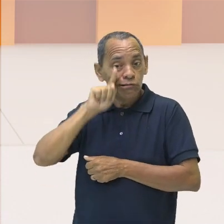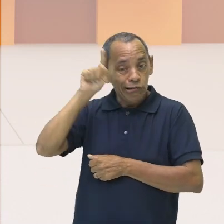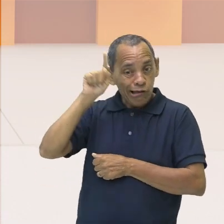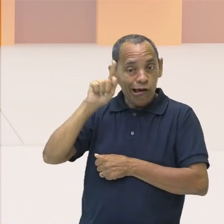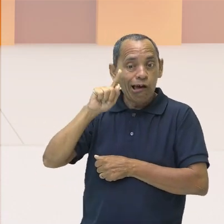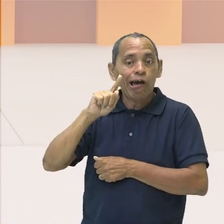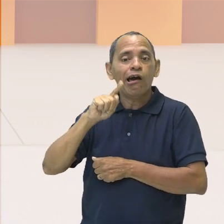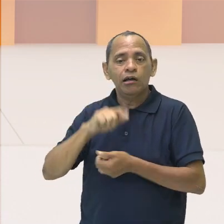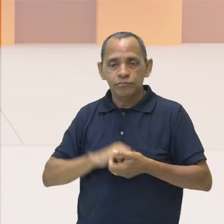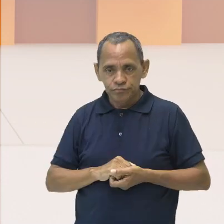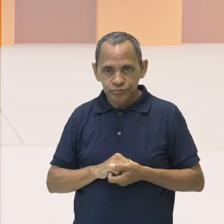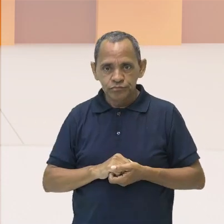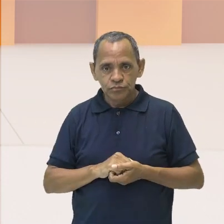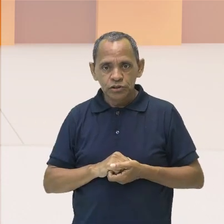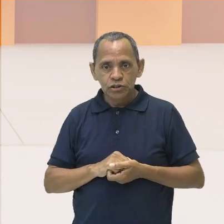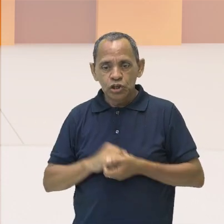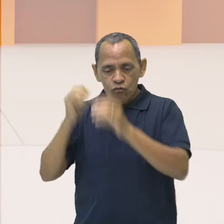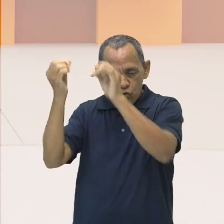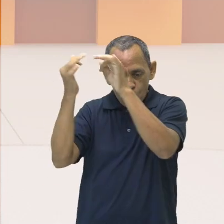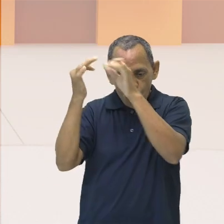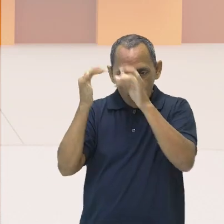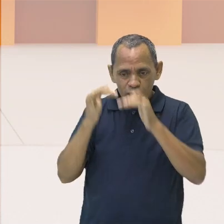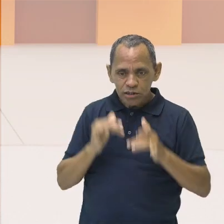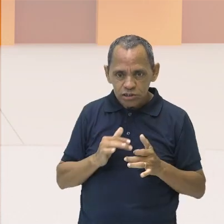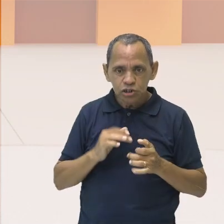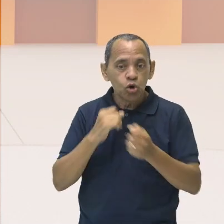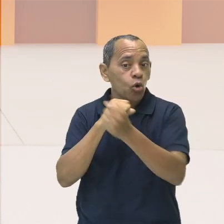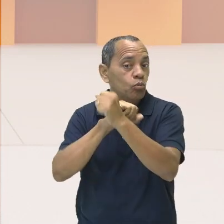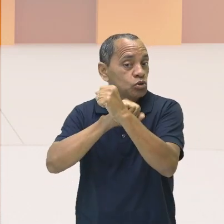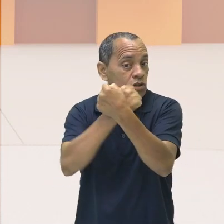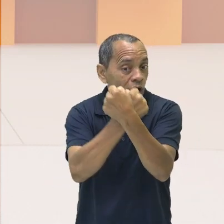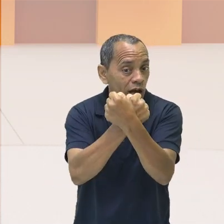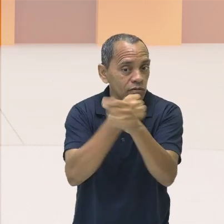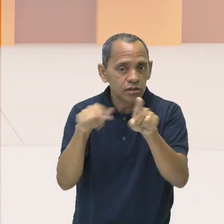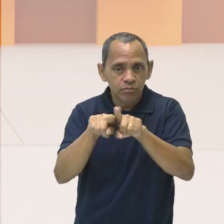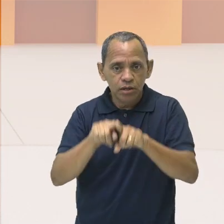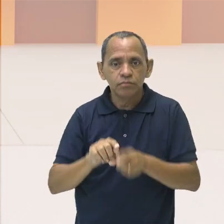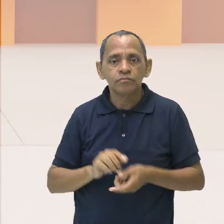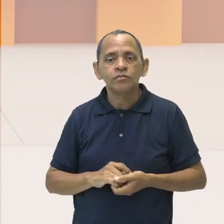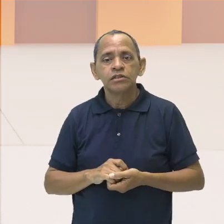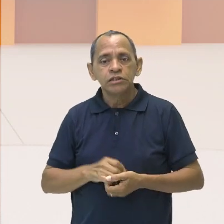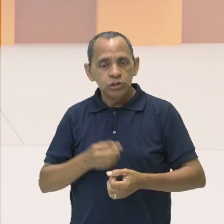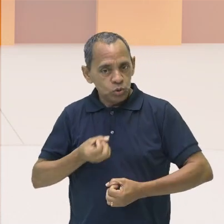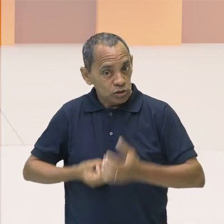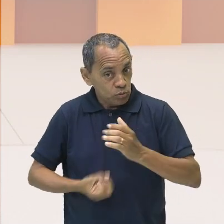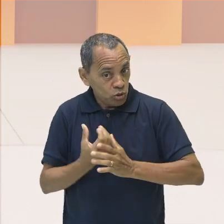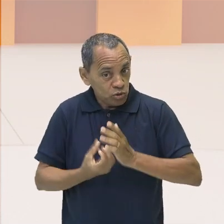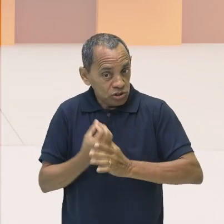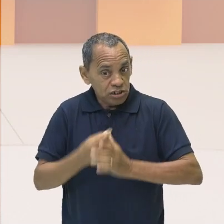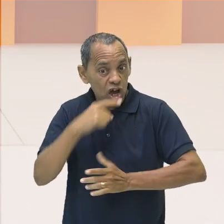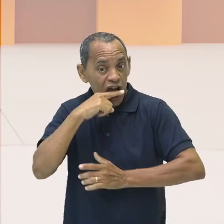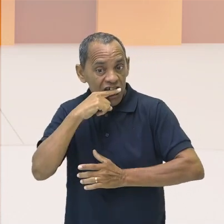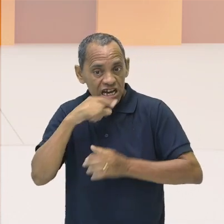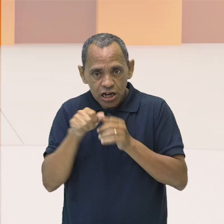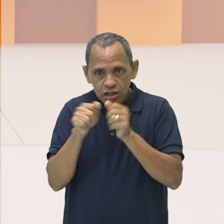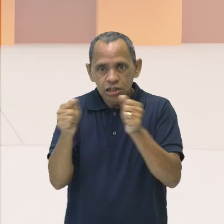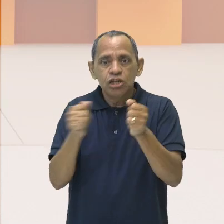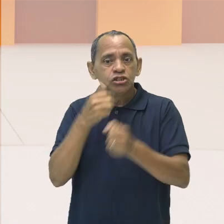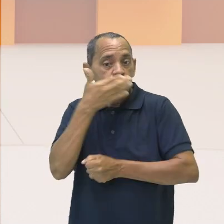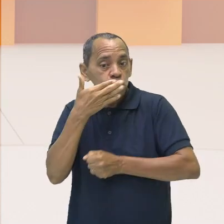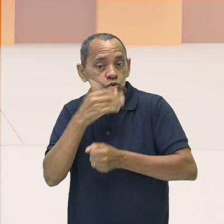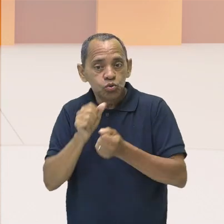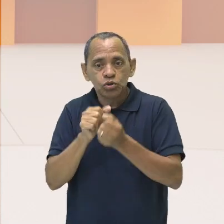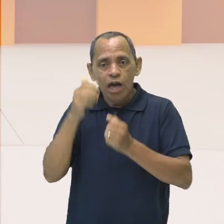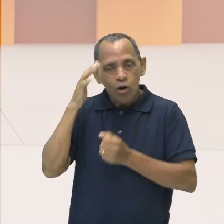Brasil na condição de escravizado. Essa produção da cana-de-açúcar ocasionou